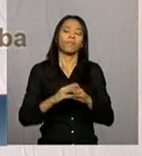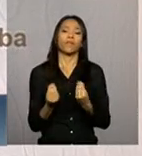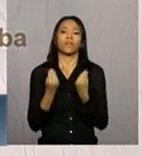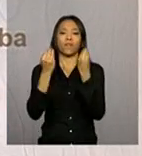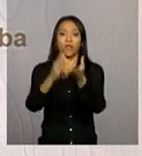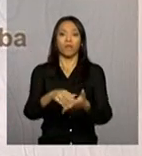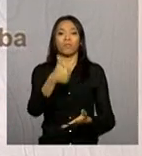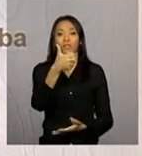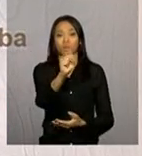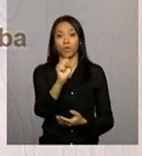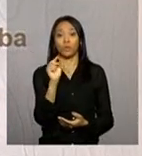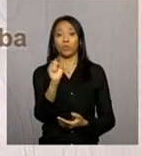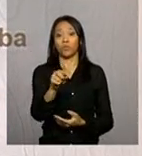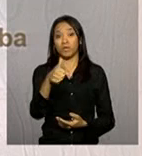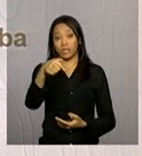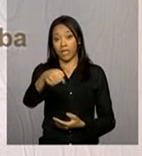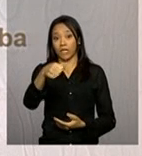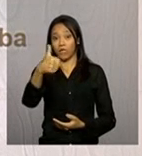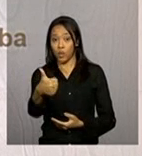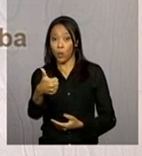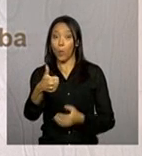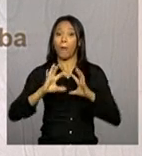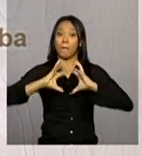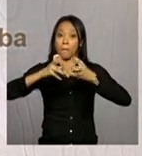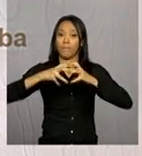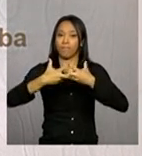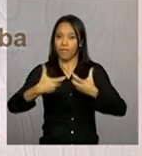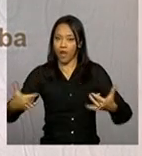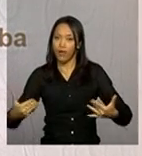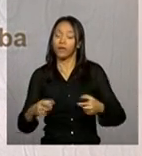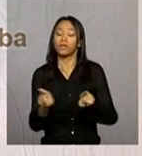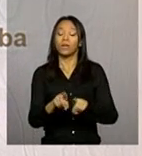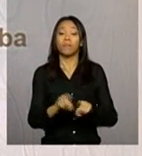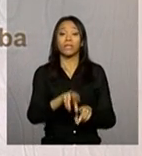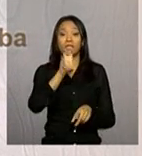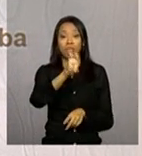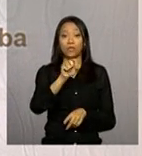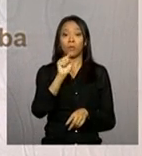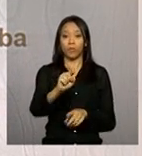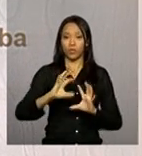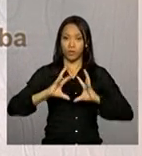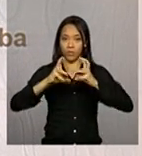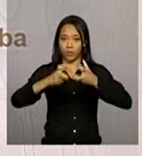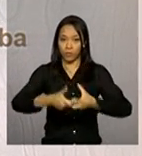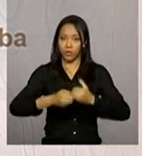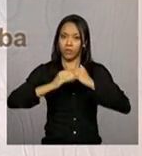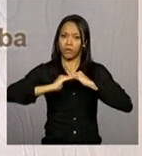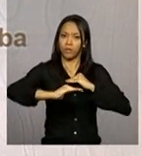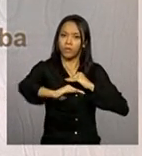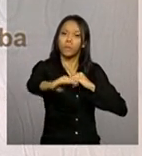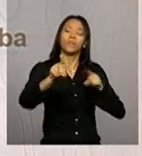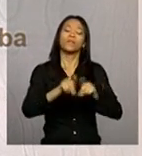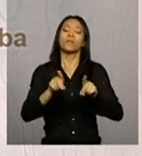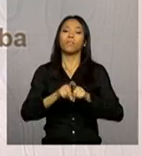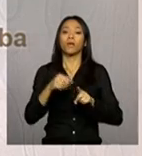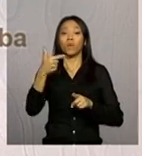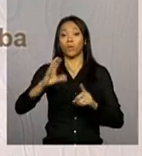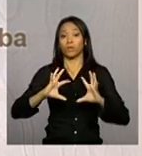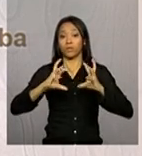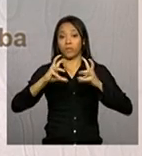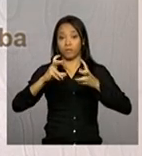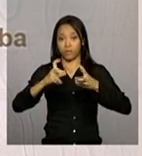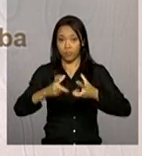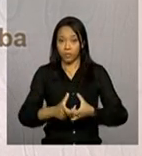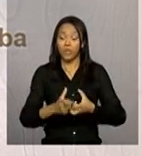18.071 máquinas em todo o país, 5.071 retroescavadeiras, 5.060 motoniveladoras e